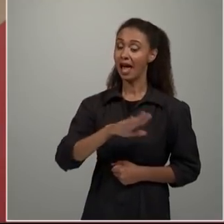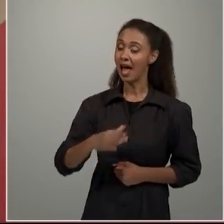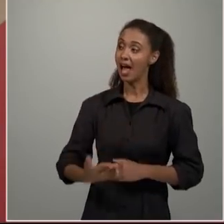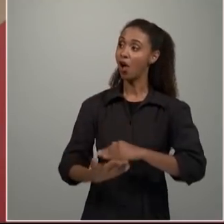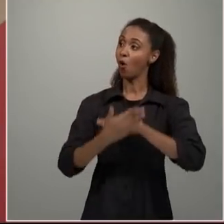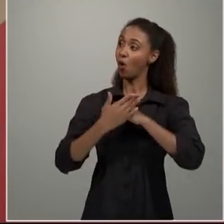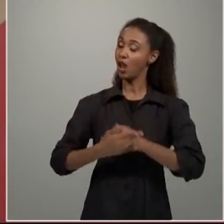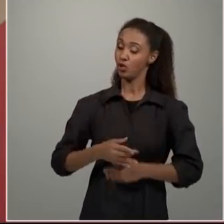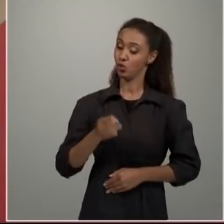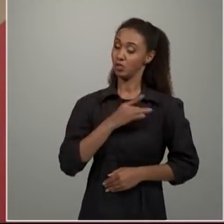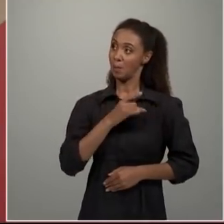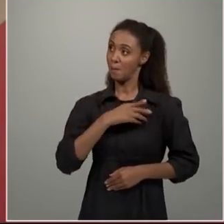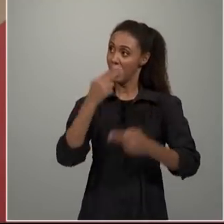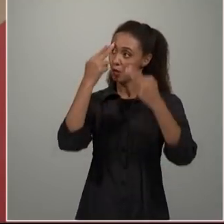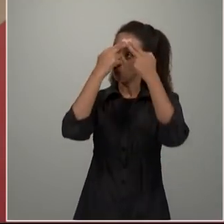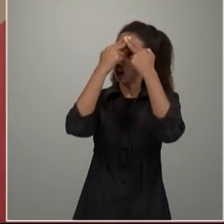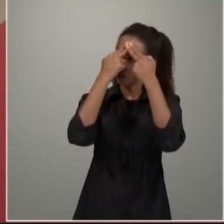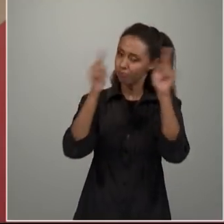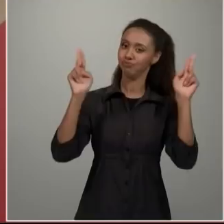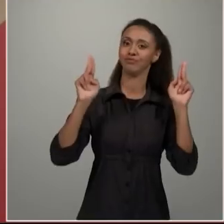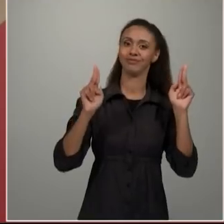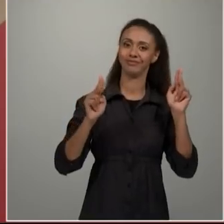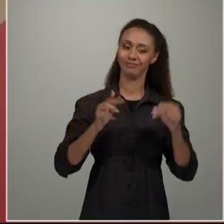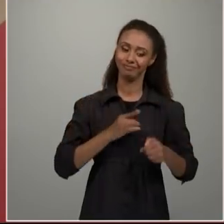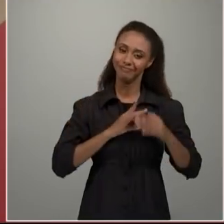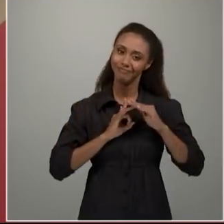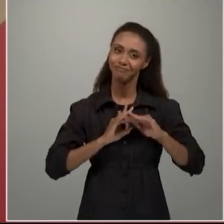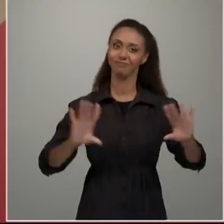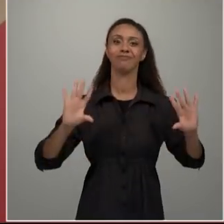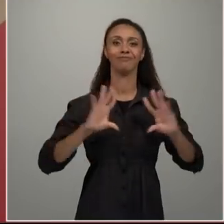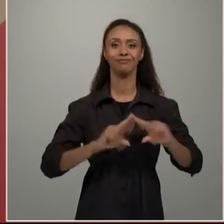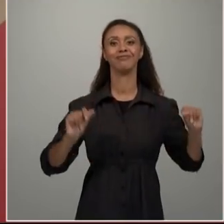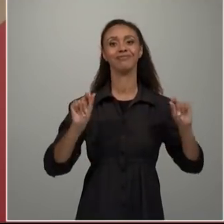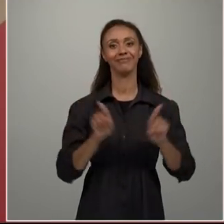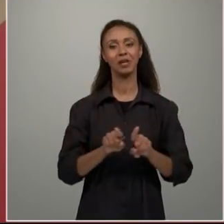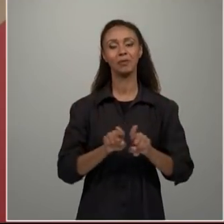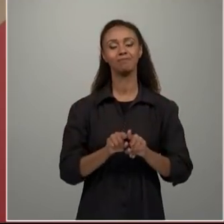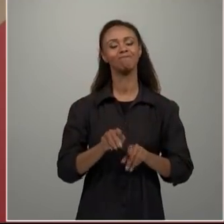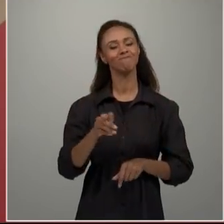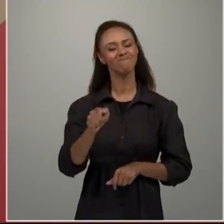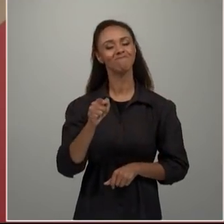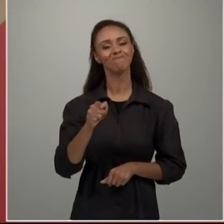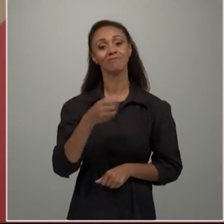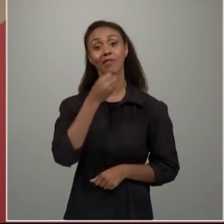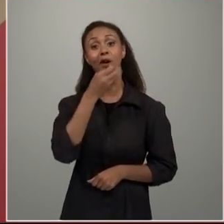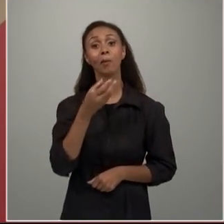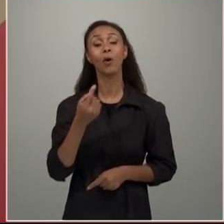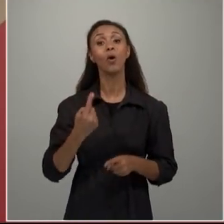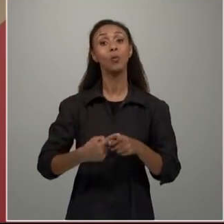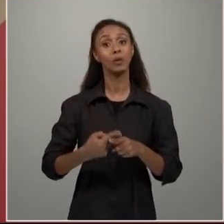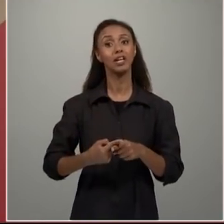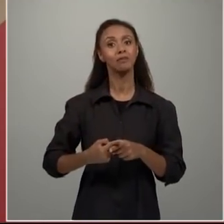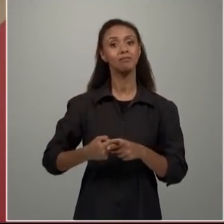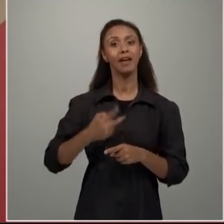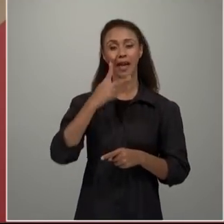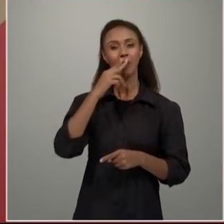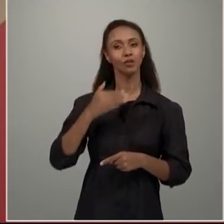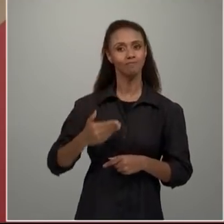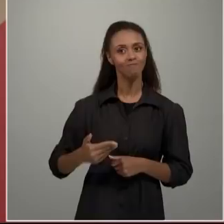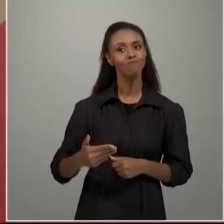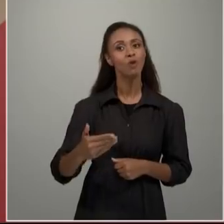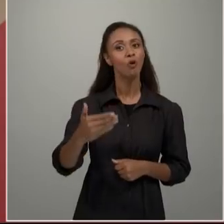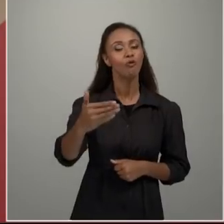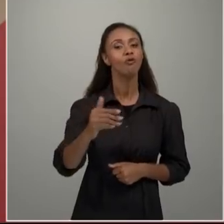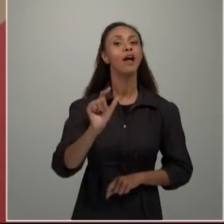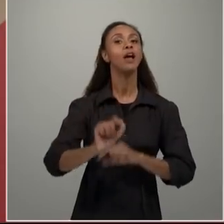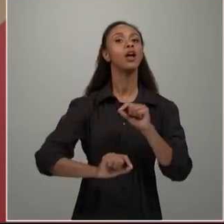traumas eu acho que hoje eu foquei muito nisso porque a gente tem uma caminhada daqui pra frente que eu acho que é muito mais importante a